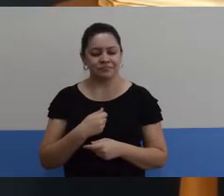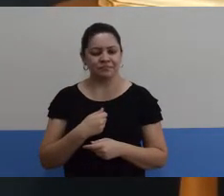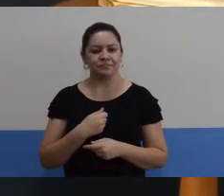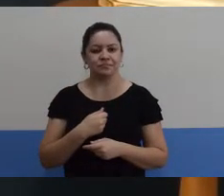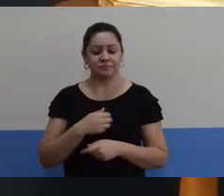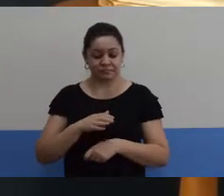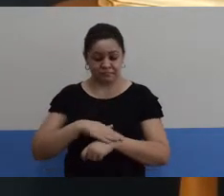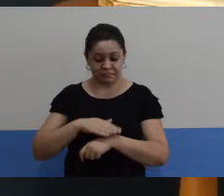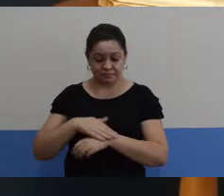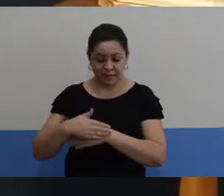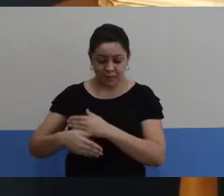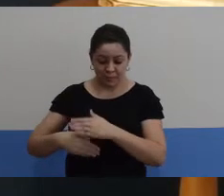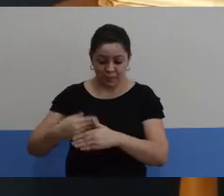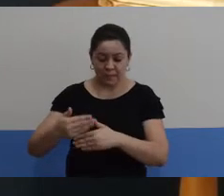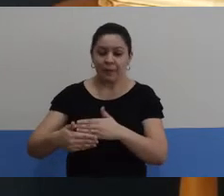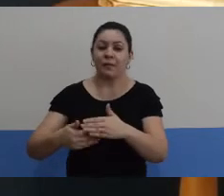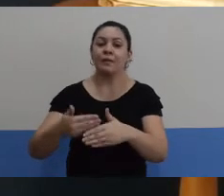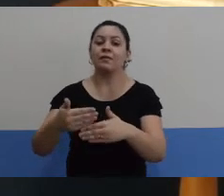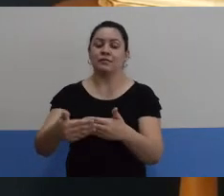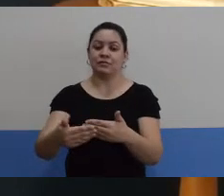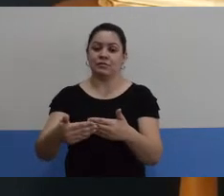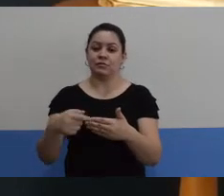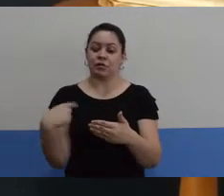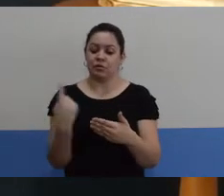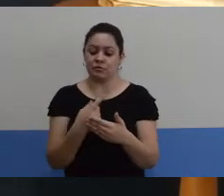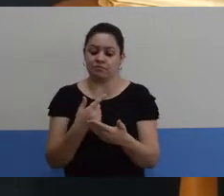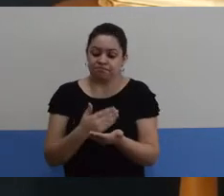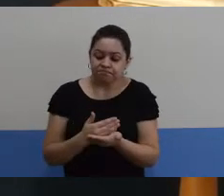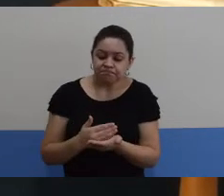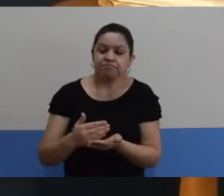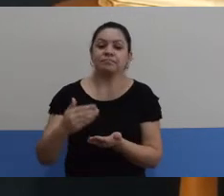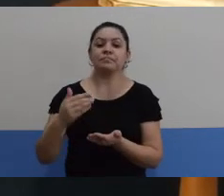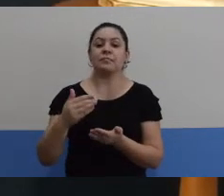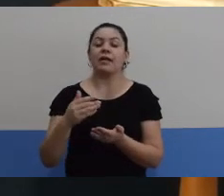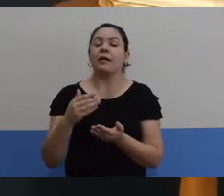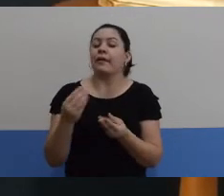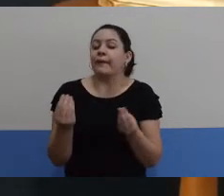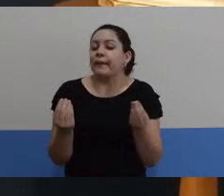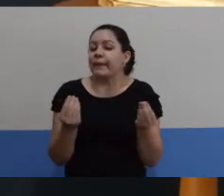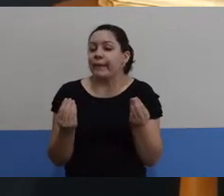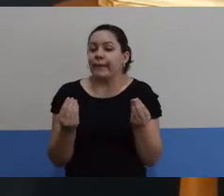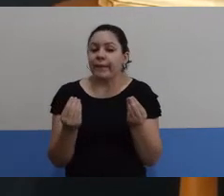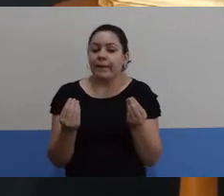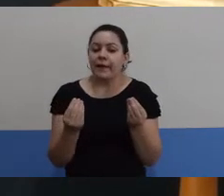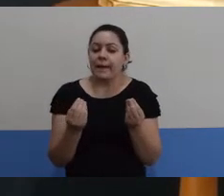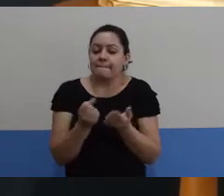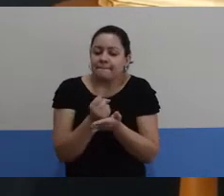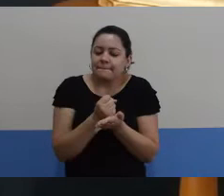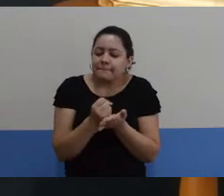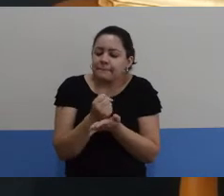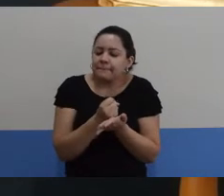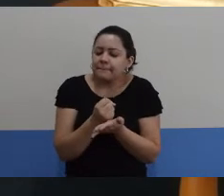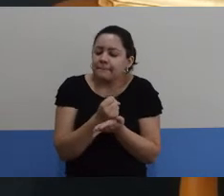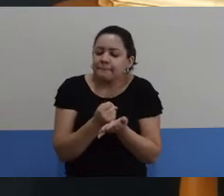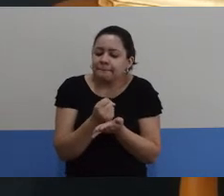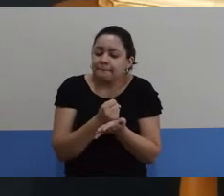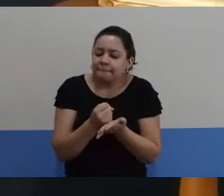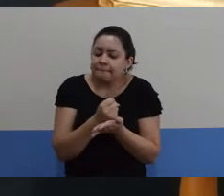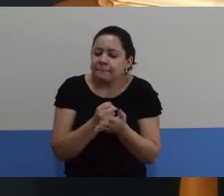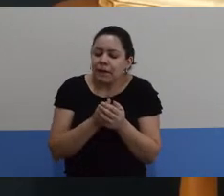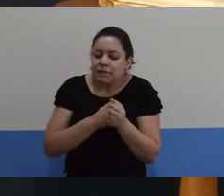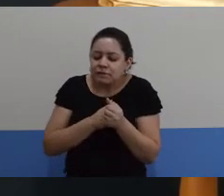processo sinodal que estamos empreendendo é guiado por uma questão fundamental. Como